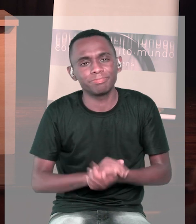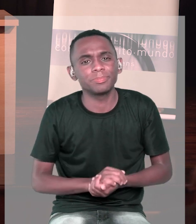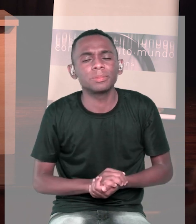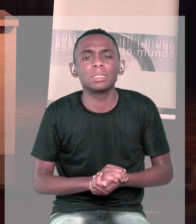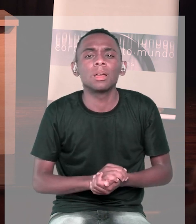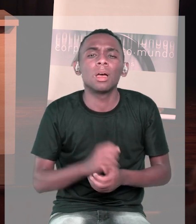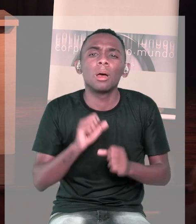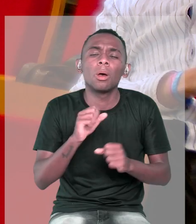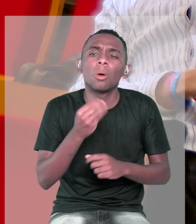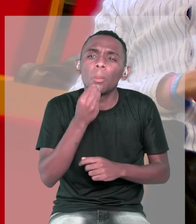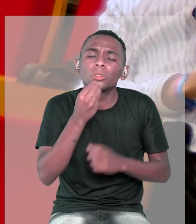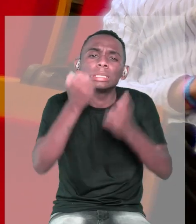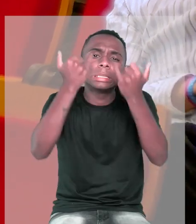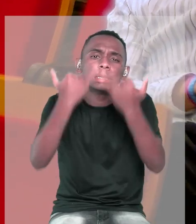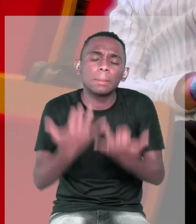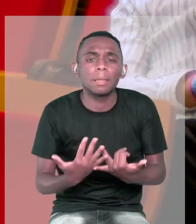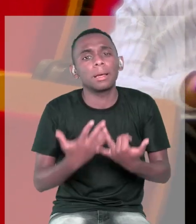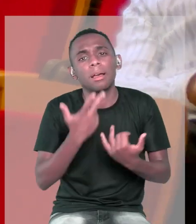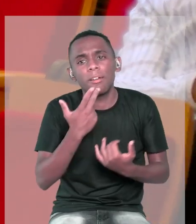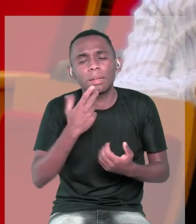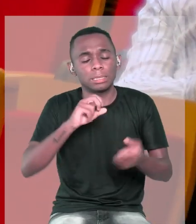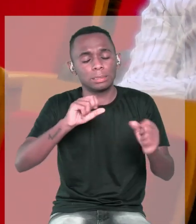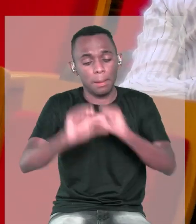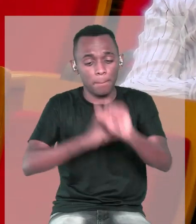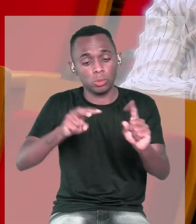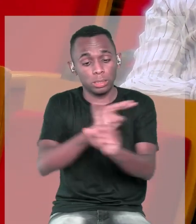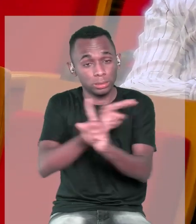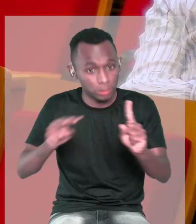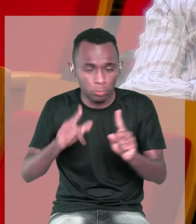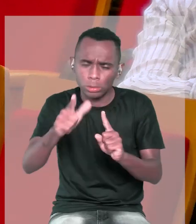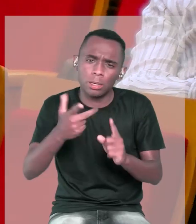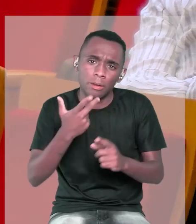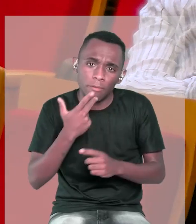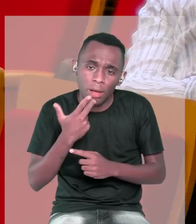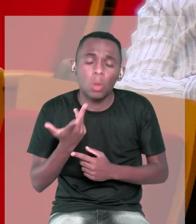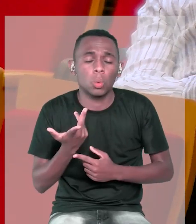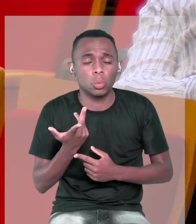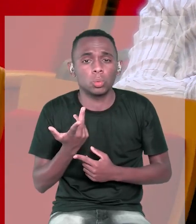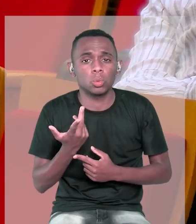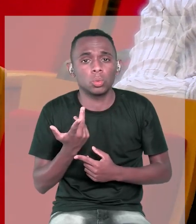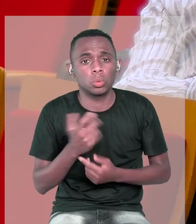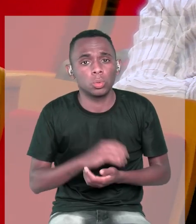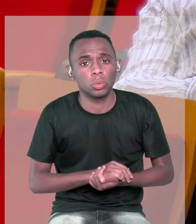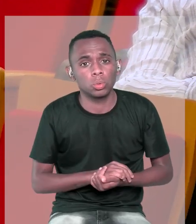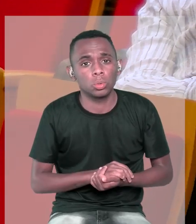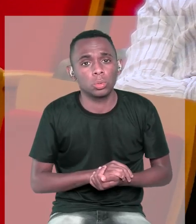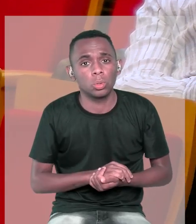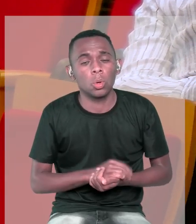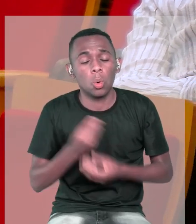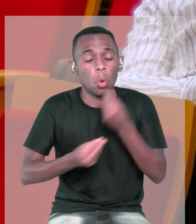Você poderia falar um pouco, dentro dessa mudança de perspectiva que você menciona, né? Está mencionando, como que seria a